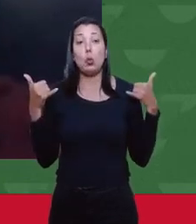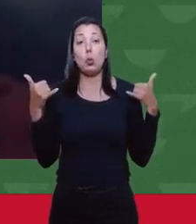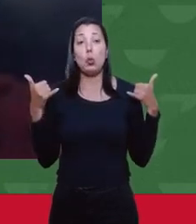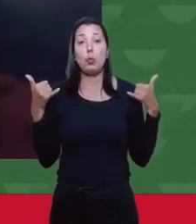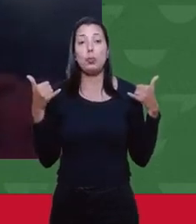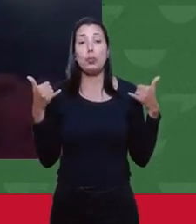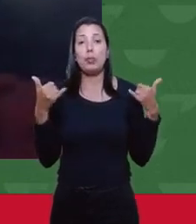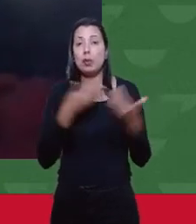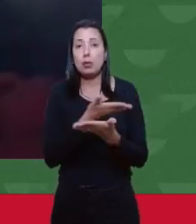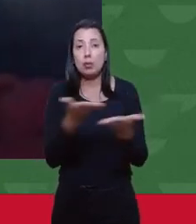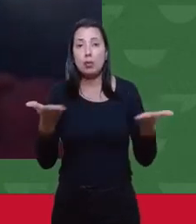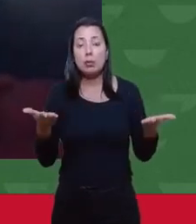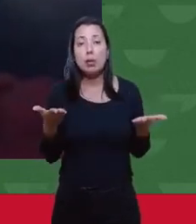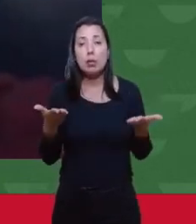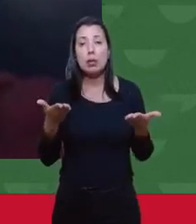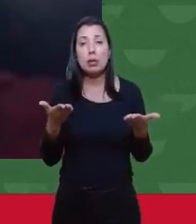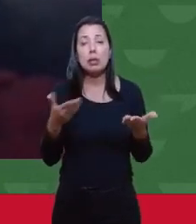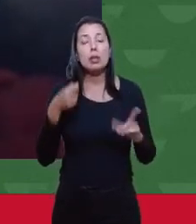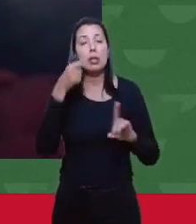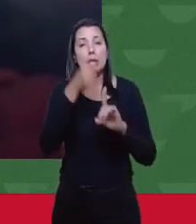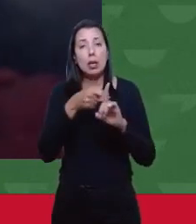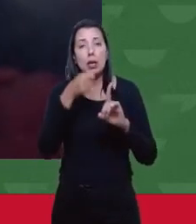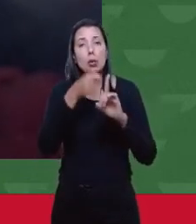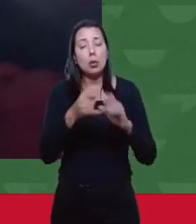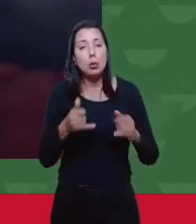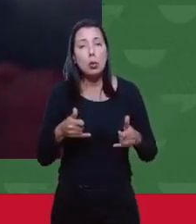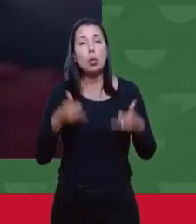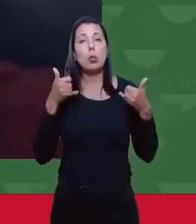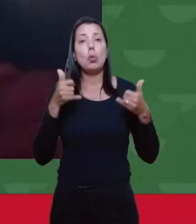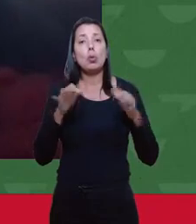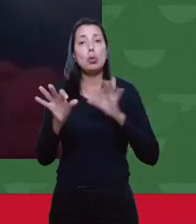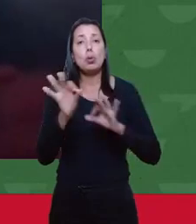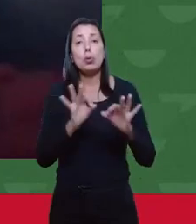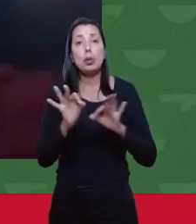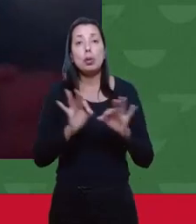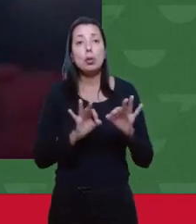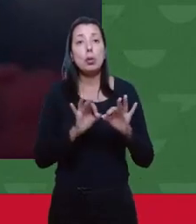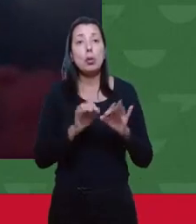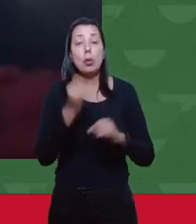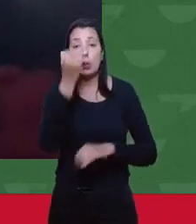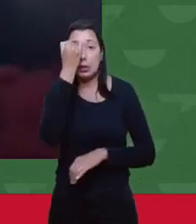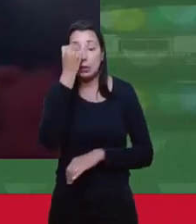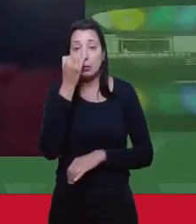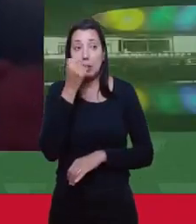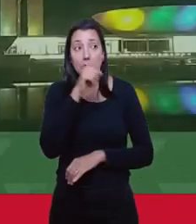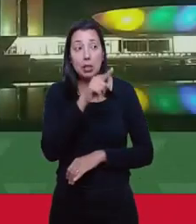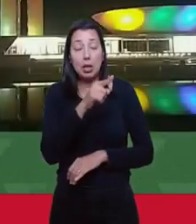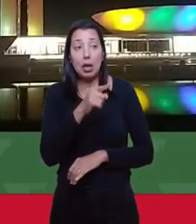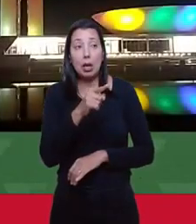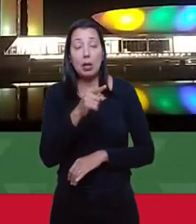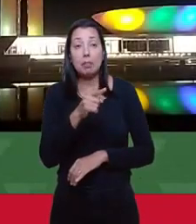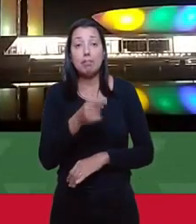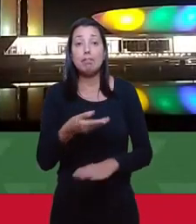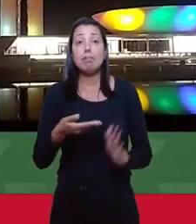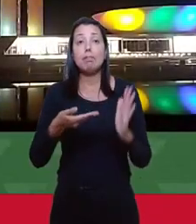orgulho imenso de vocês, da luta, orgulho de quem montou essa imagem da Câmara dos